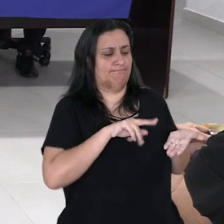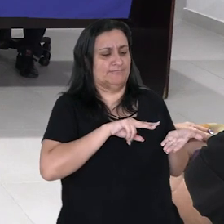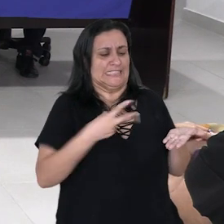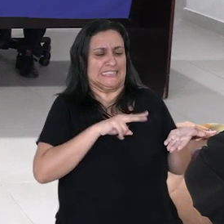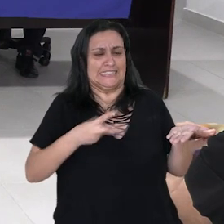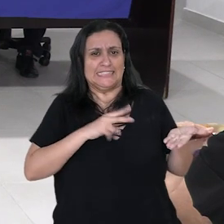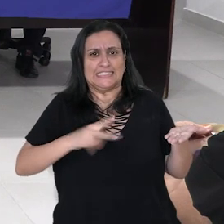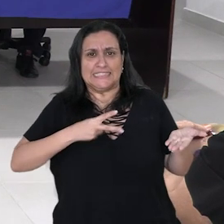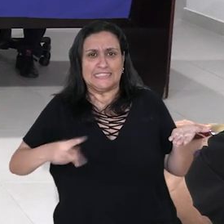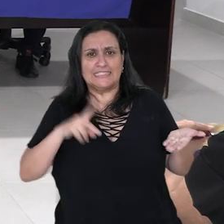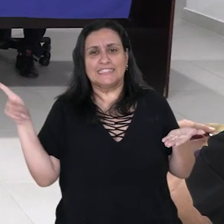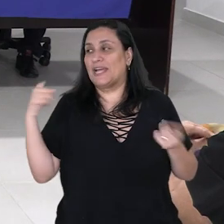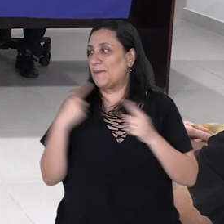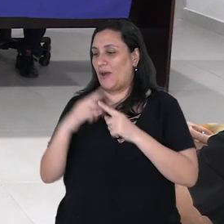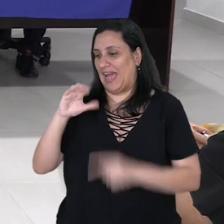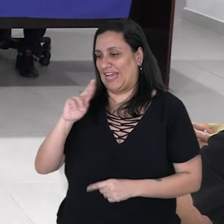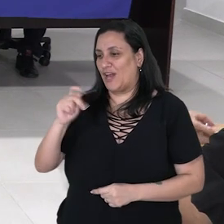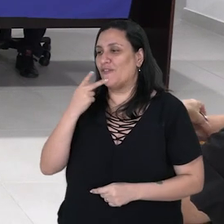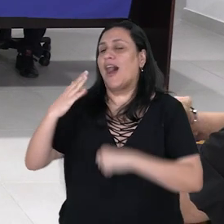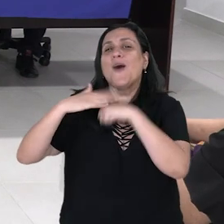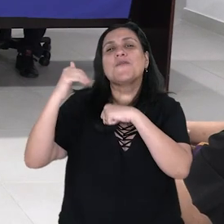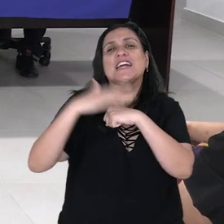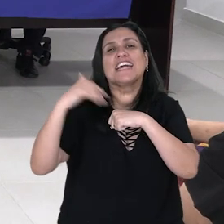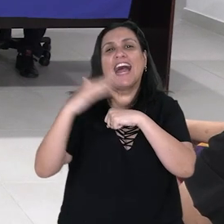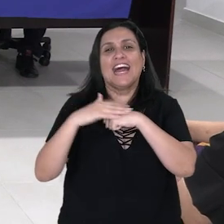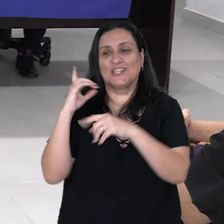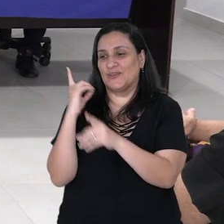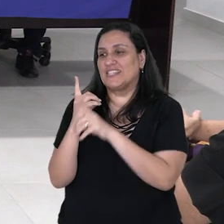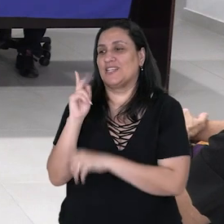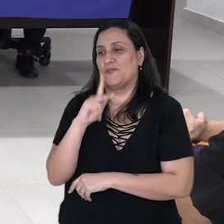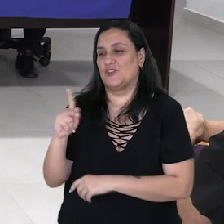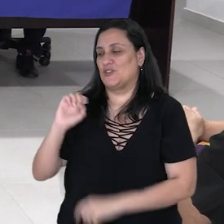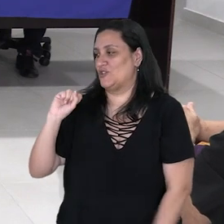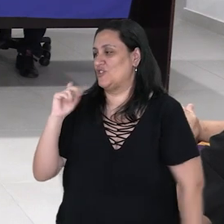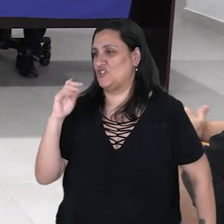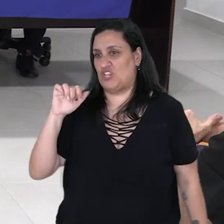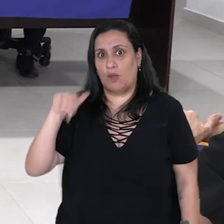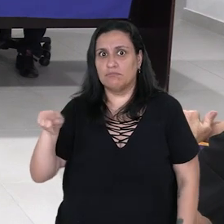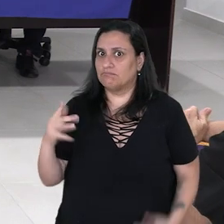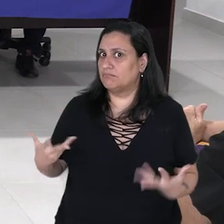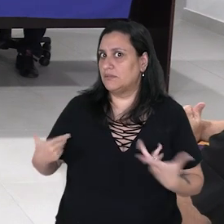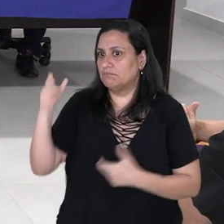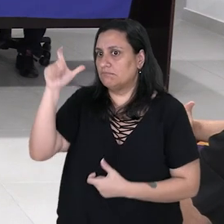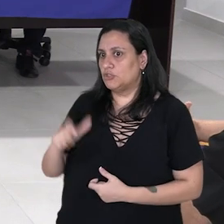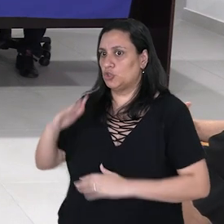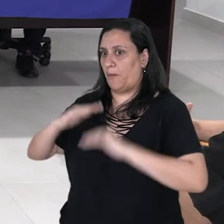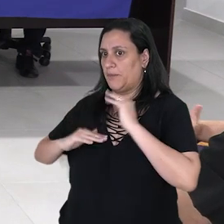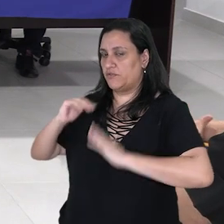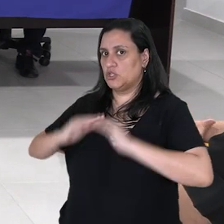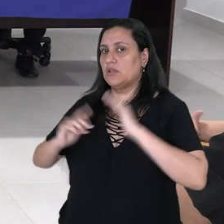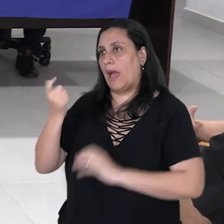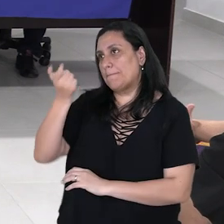Carol tratou com muito carinho quando ela falou sobre ter conhecido o professor Schella, que é uma pessoa fantástica, é